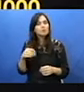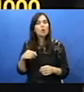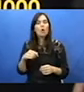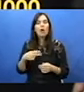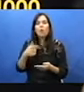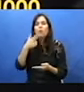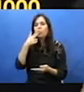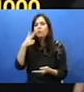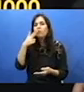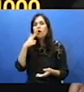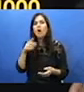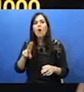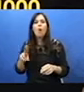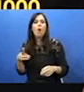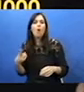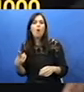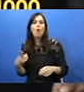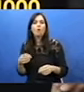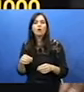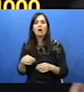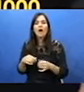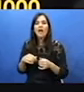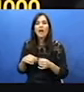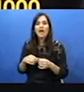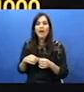o tabaco, o fumo também seja uma droga